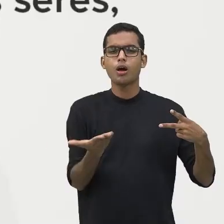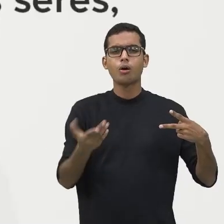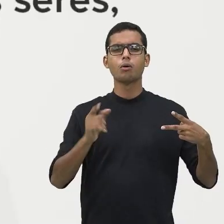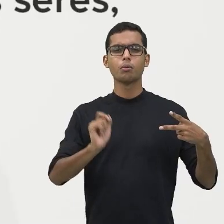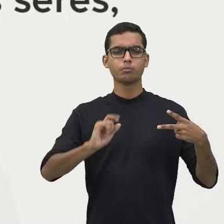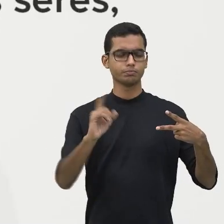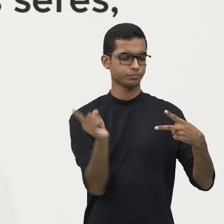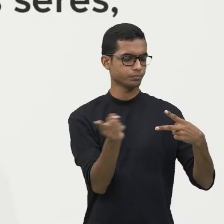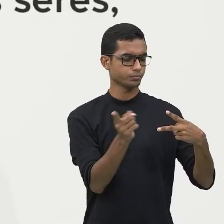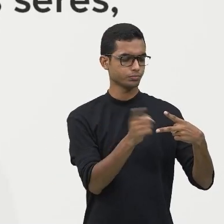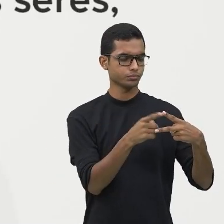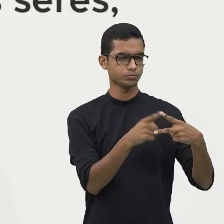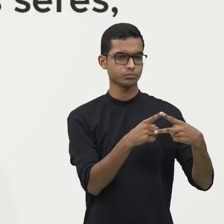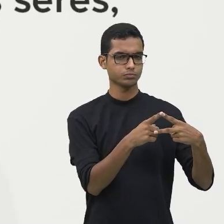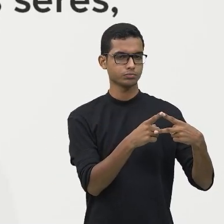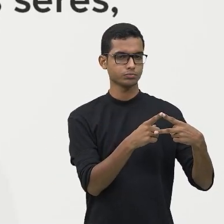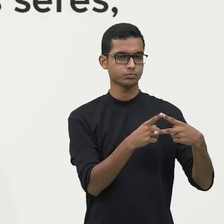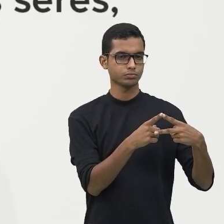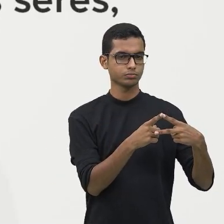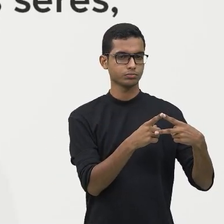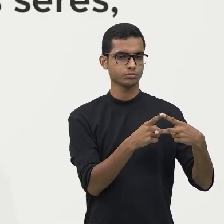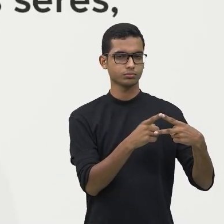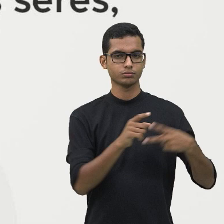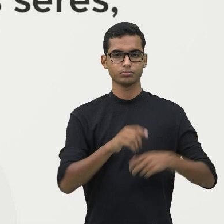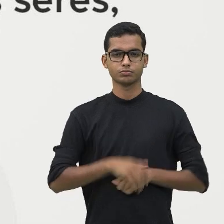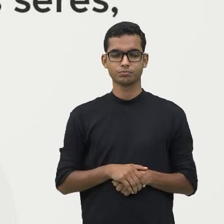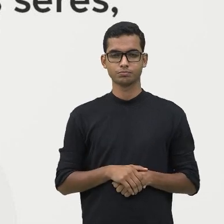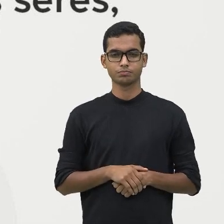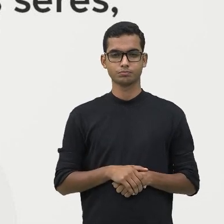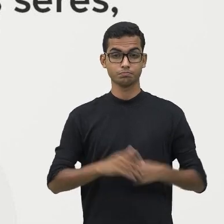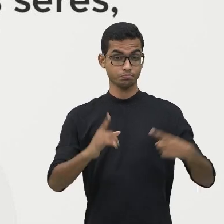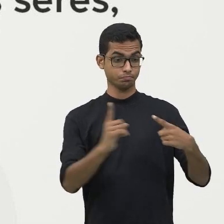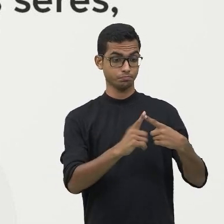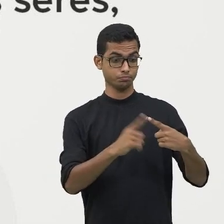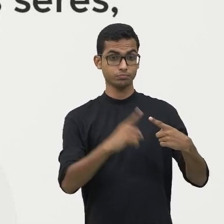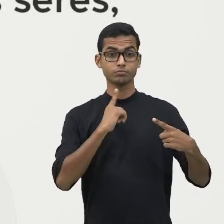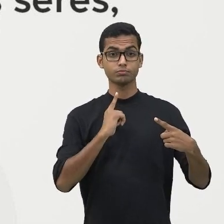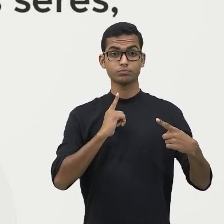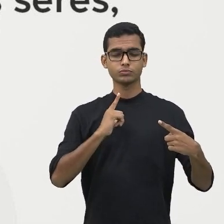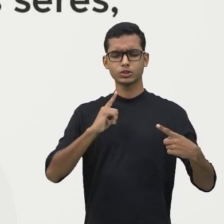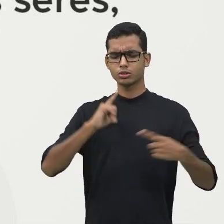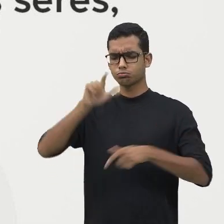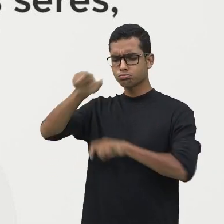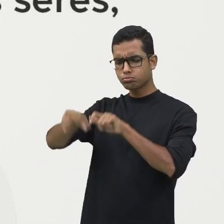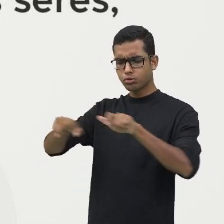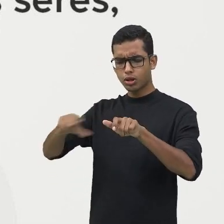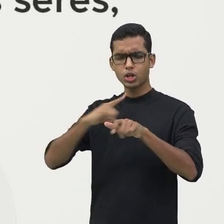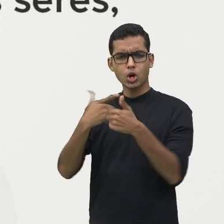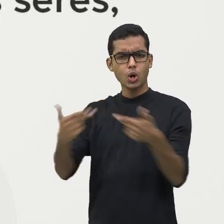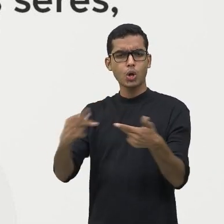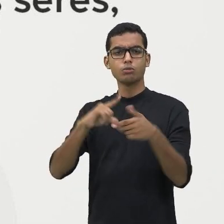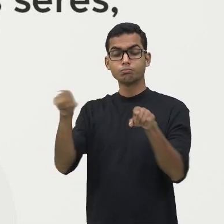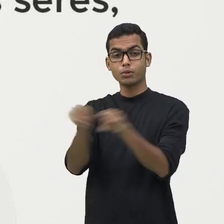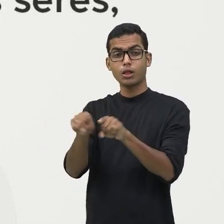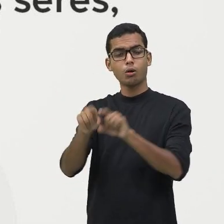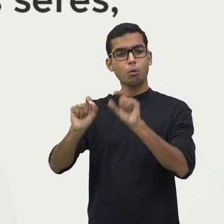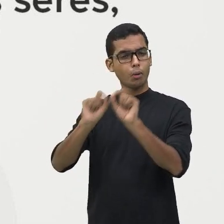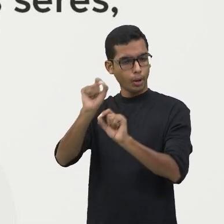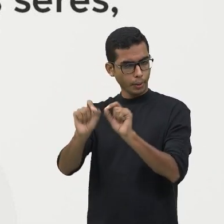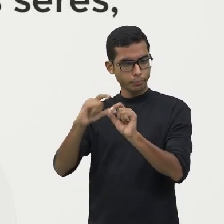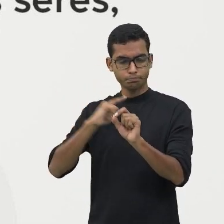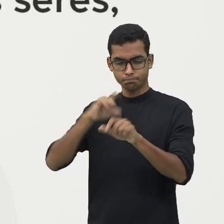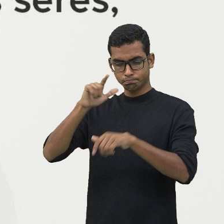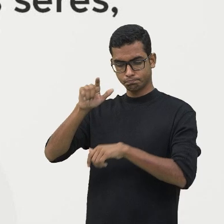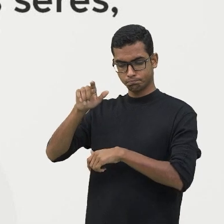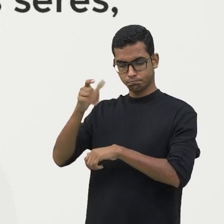aqui. Os autótrofos são aqueles seres que fazem o seu próprio alimento. Eles não vão ingerir outros seres, tá?